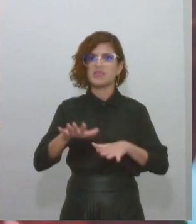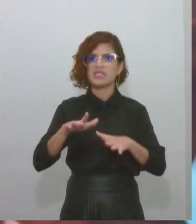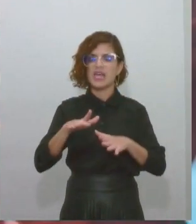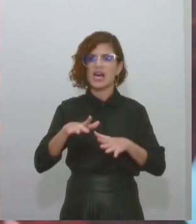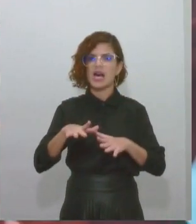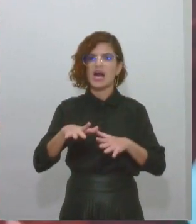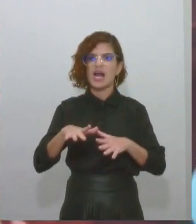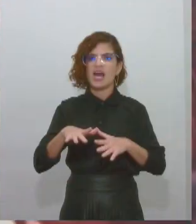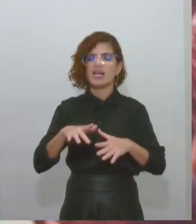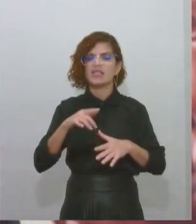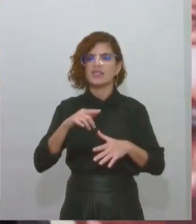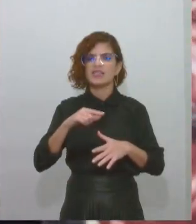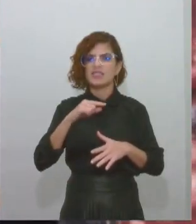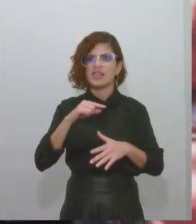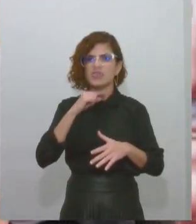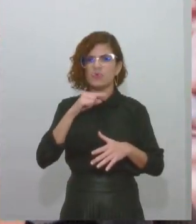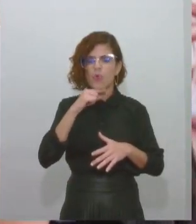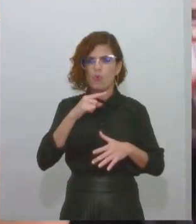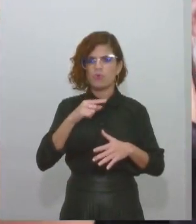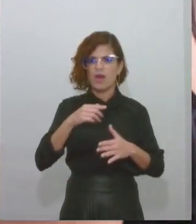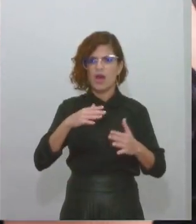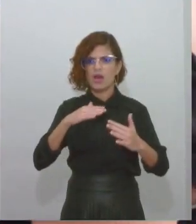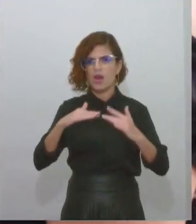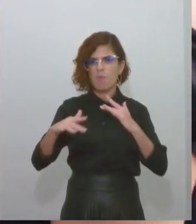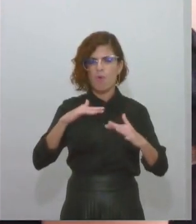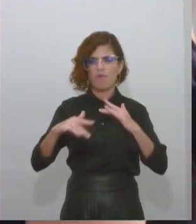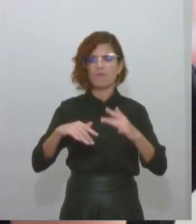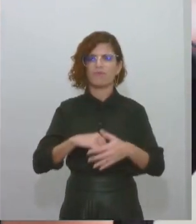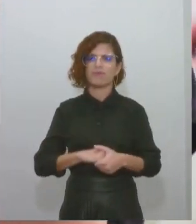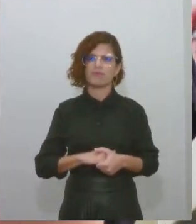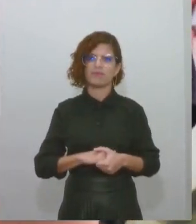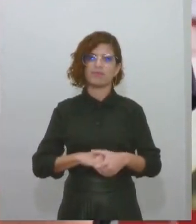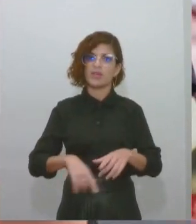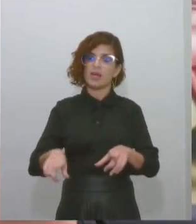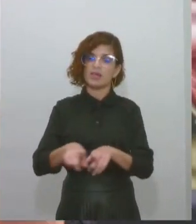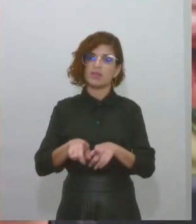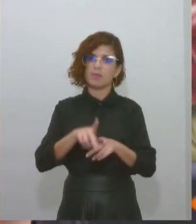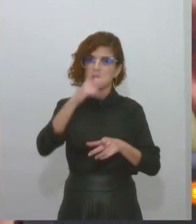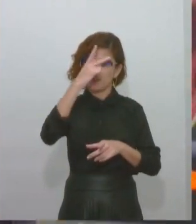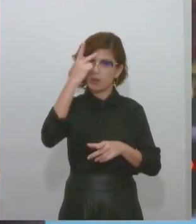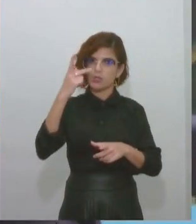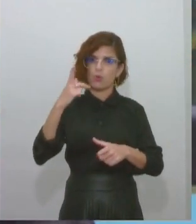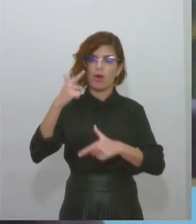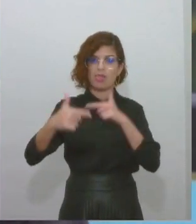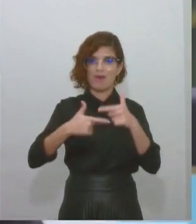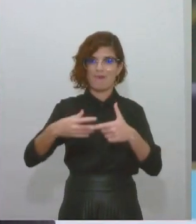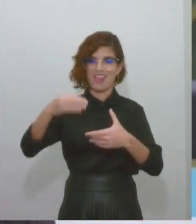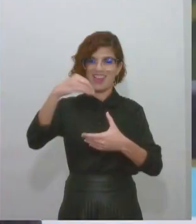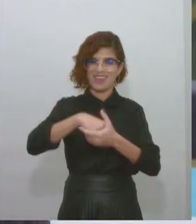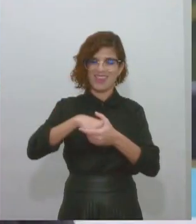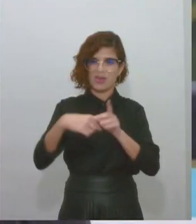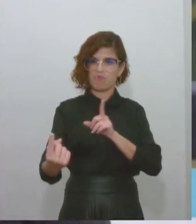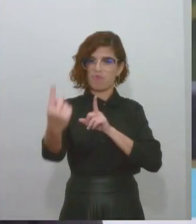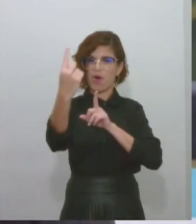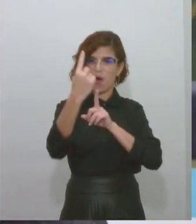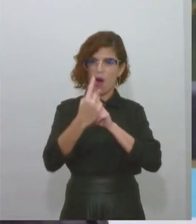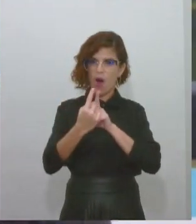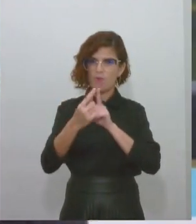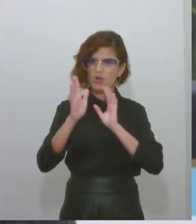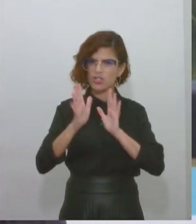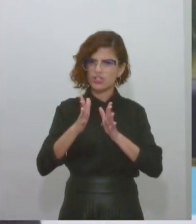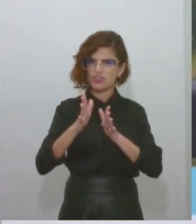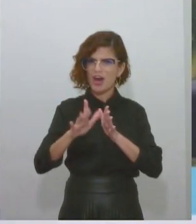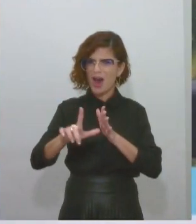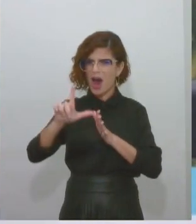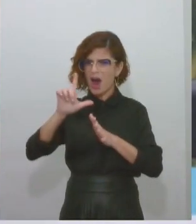esse atendimento. As pessoas que vão trabalhar nessa van, né, atendendo essas pessoas com deficiência, são pessoas que já fizeram treinamento,